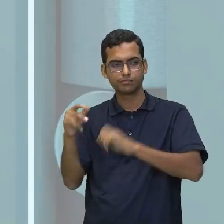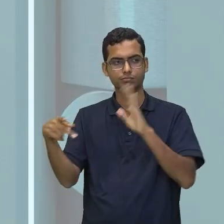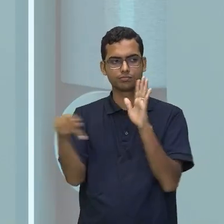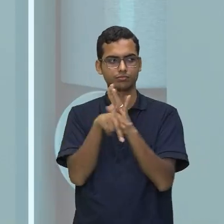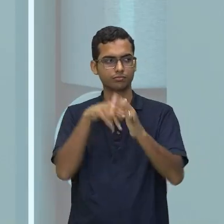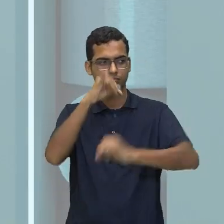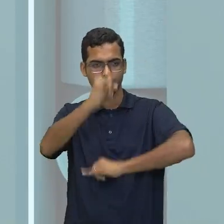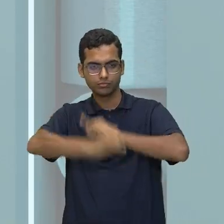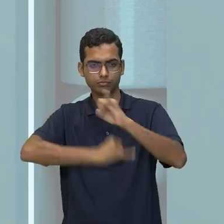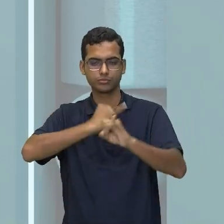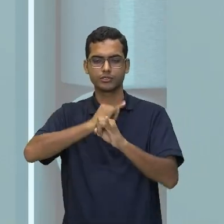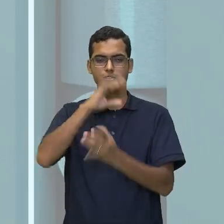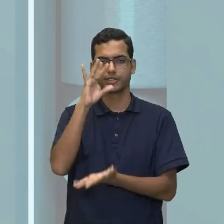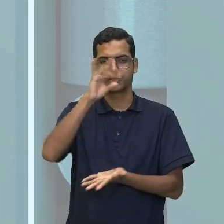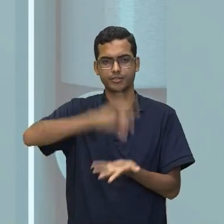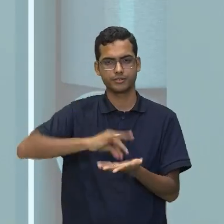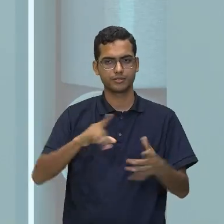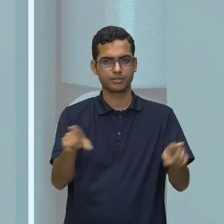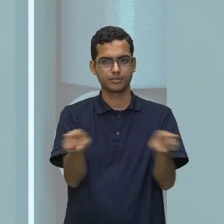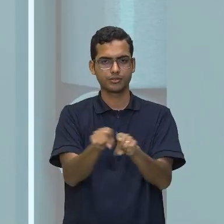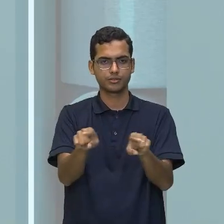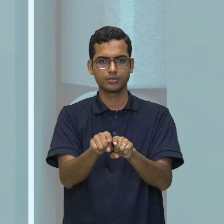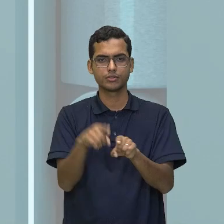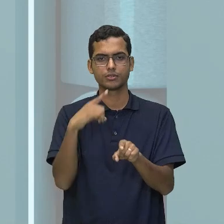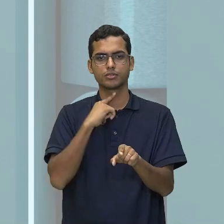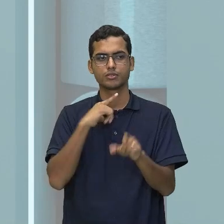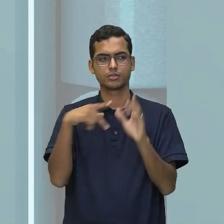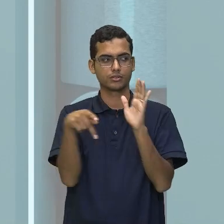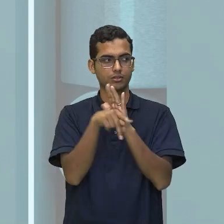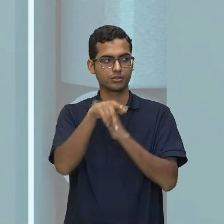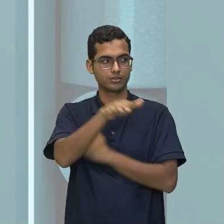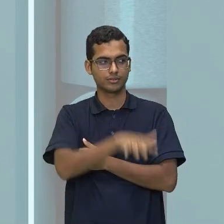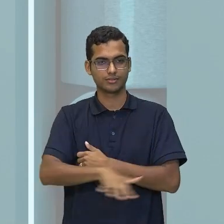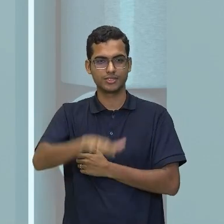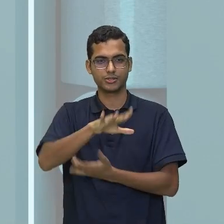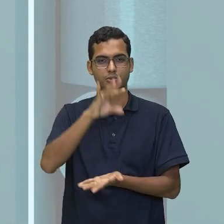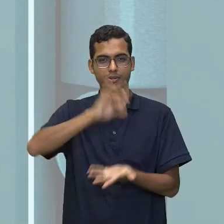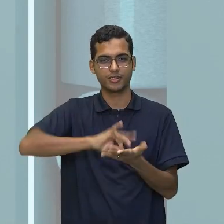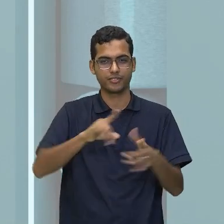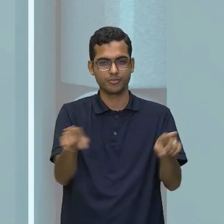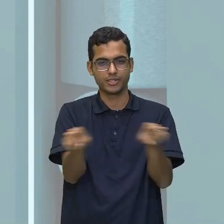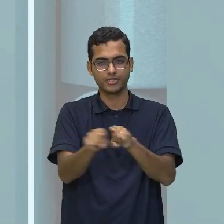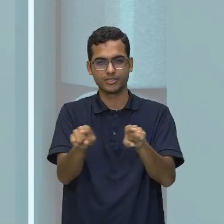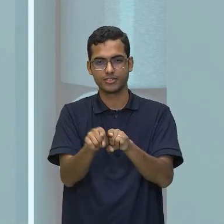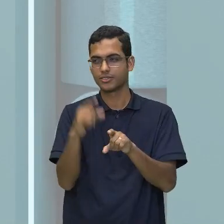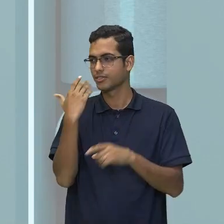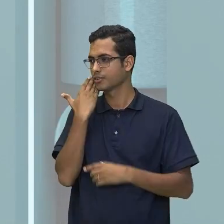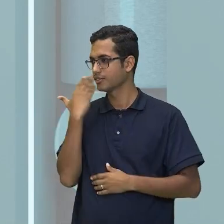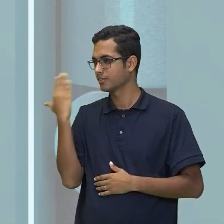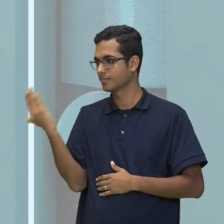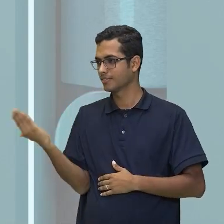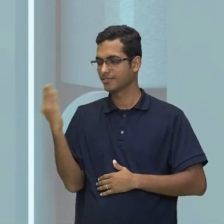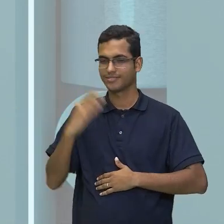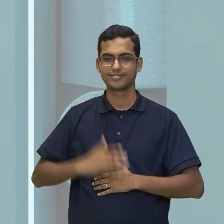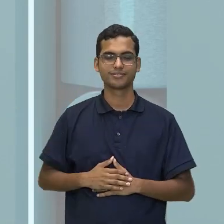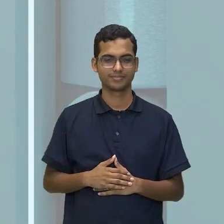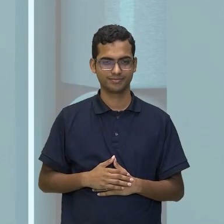internet e também em ambientes informais, né? Vimos ali que I